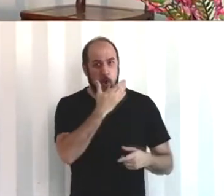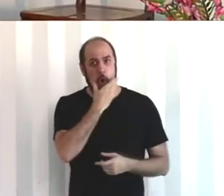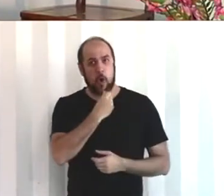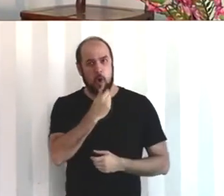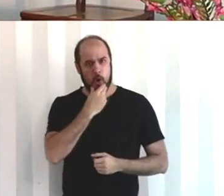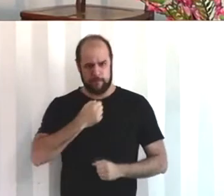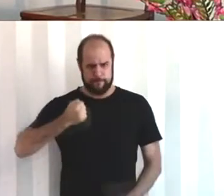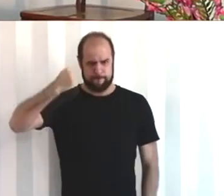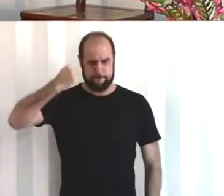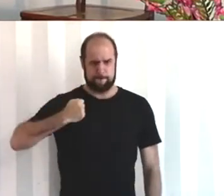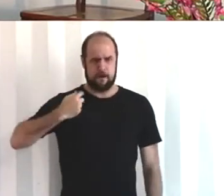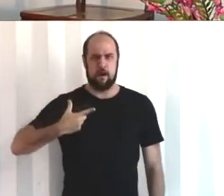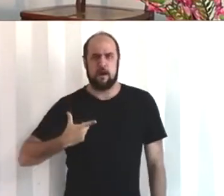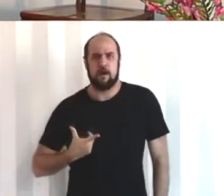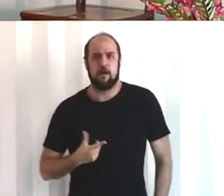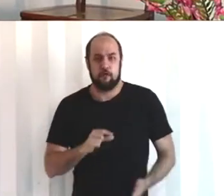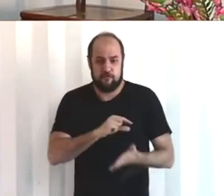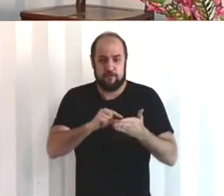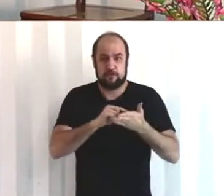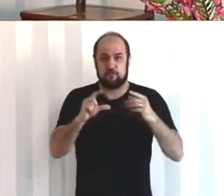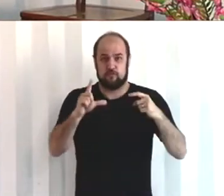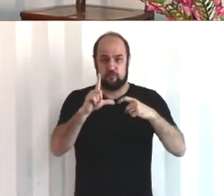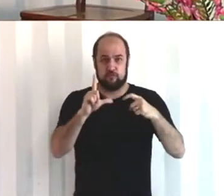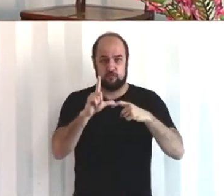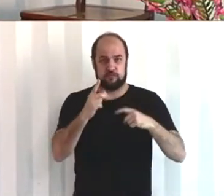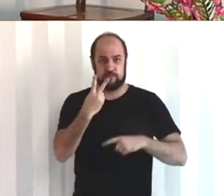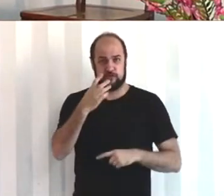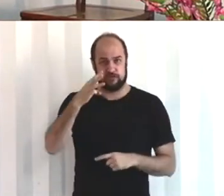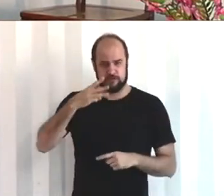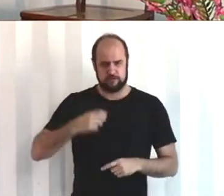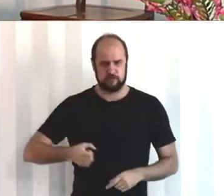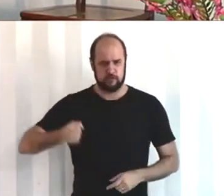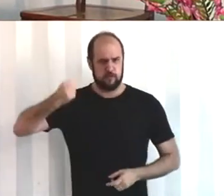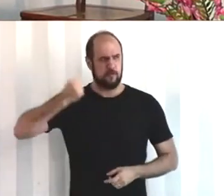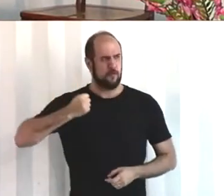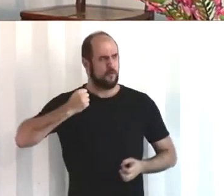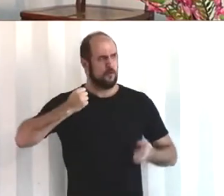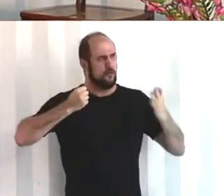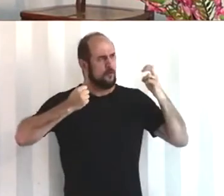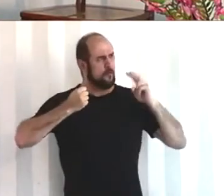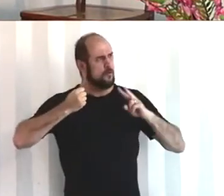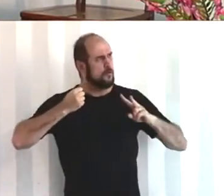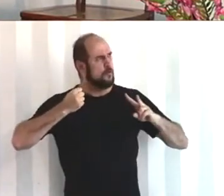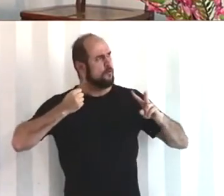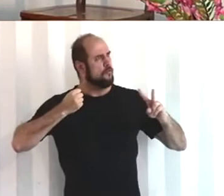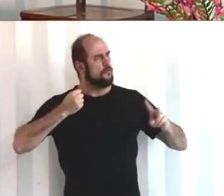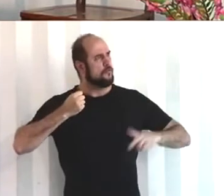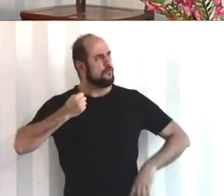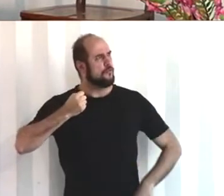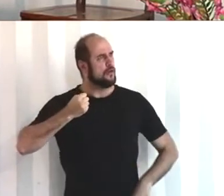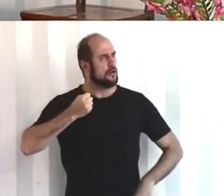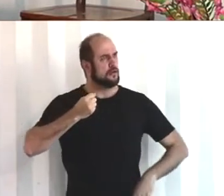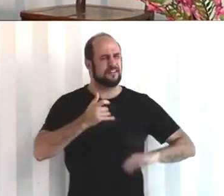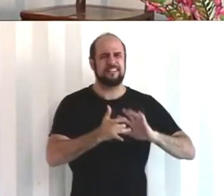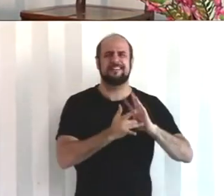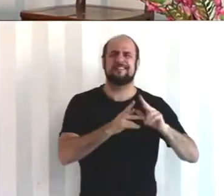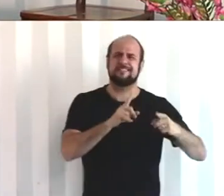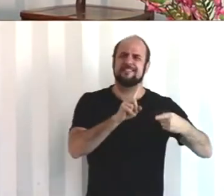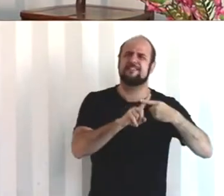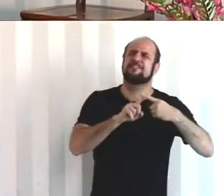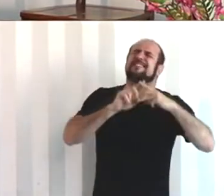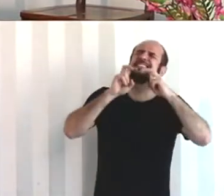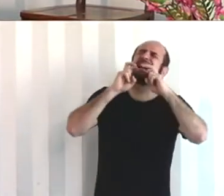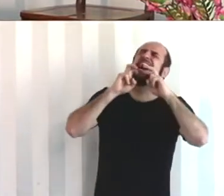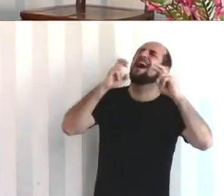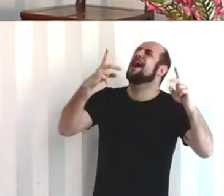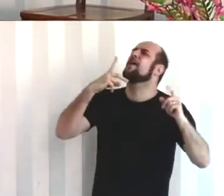capítulo 23 de Lucas, ele olha aquela cena e ele percebe ali no momento em que o Senhor Jesus clama em voz alta: